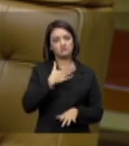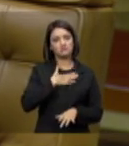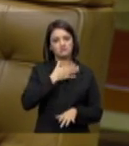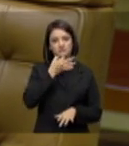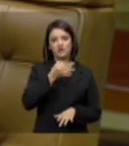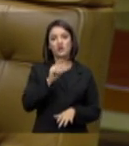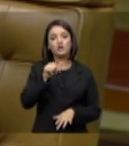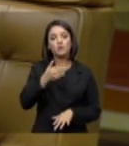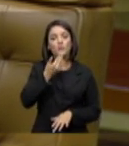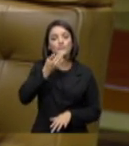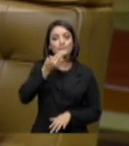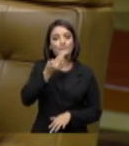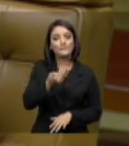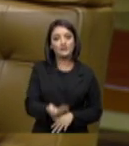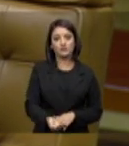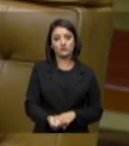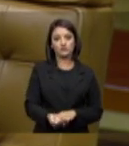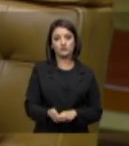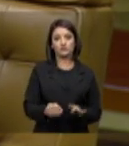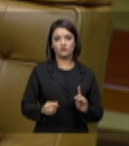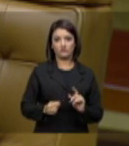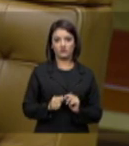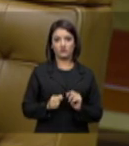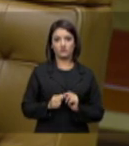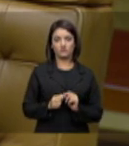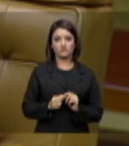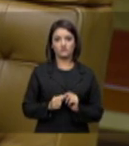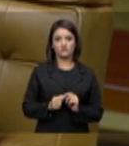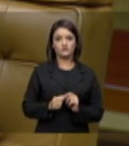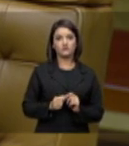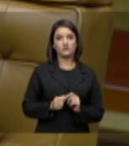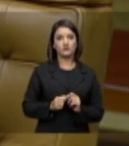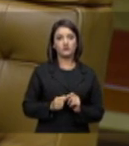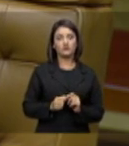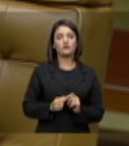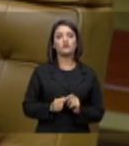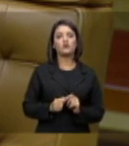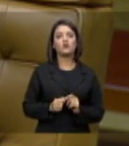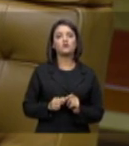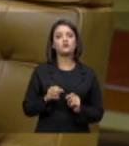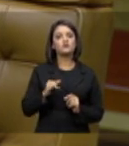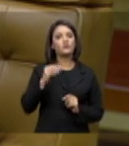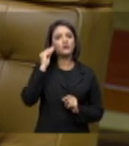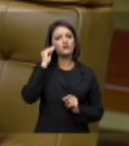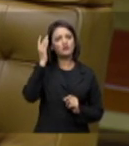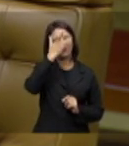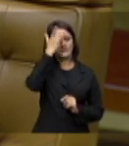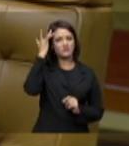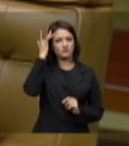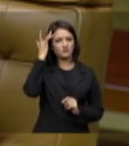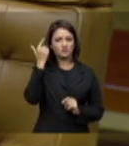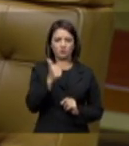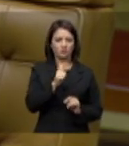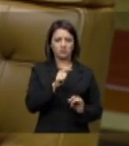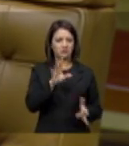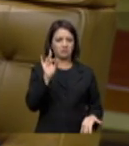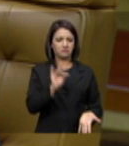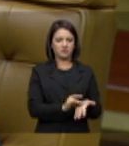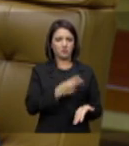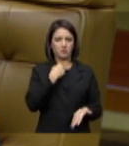meu juízo foi do pedido formulado ou seja na minha compreensão se eu entendo que o requerente não tem legitimidade